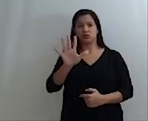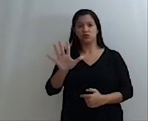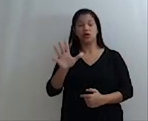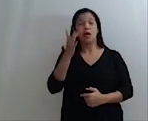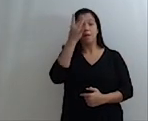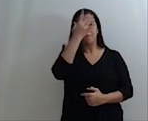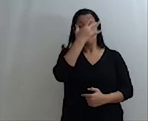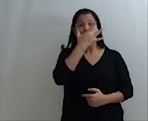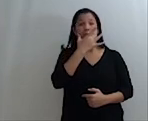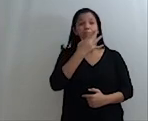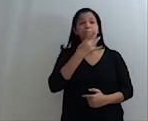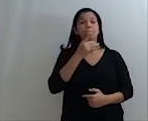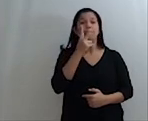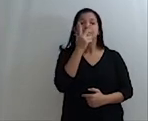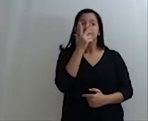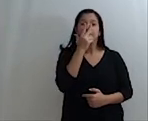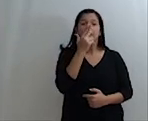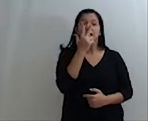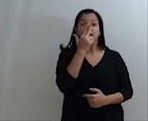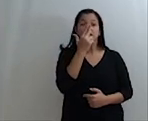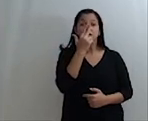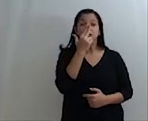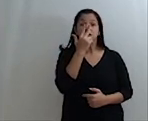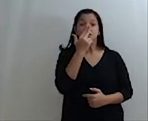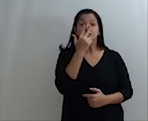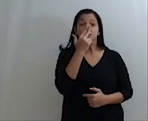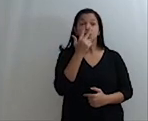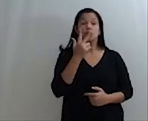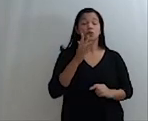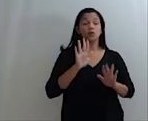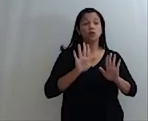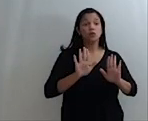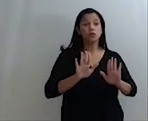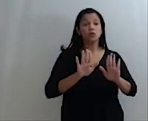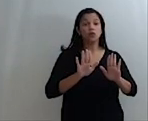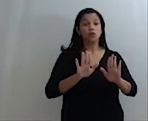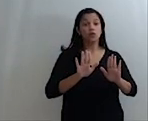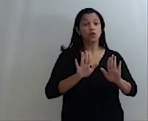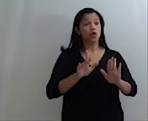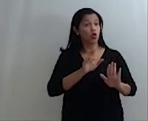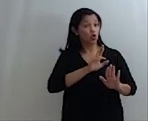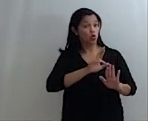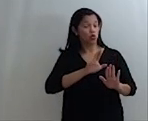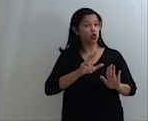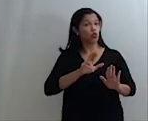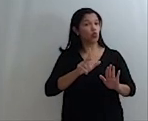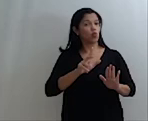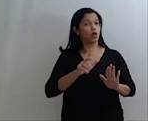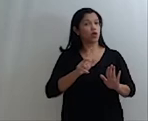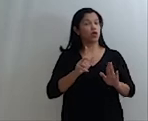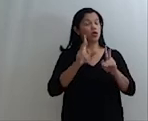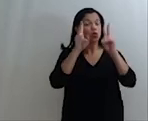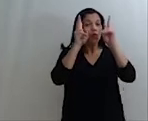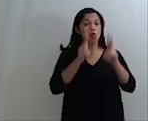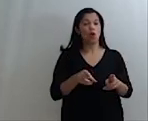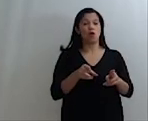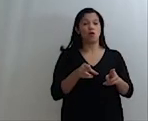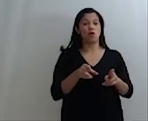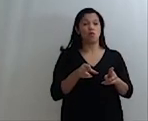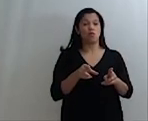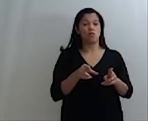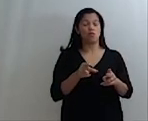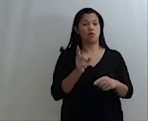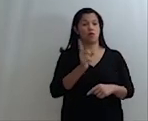ela e vejam esse sempre que possível se refere não a prova em si mas como diz